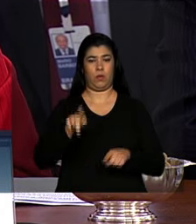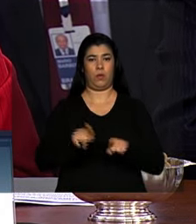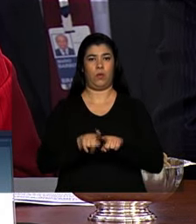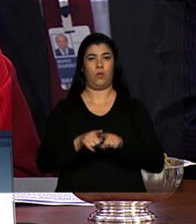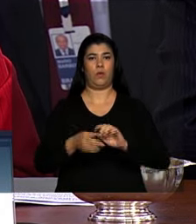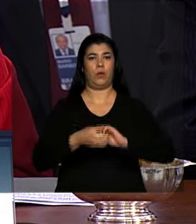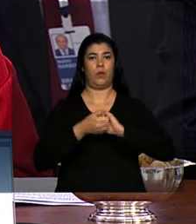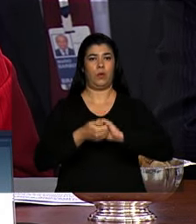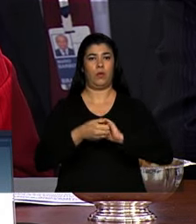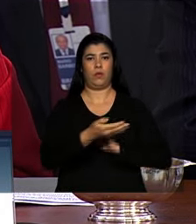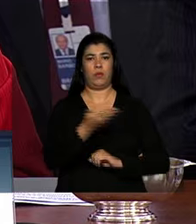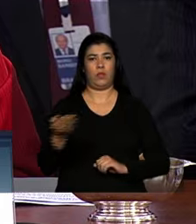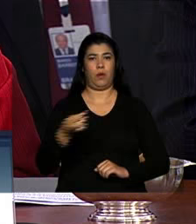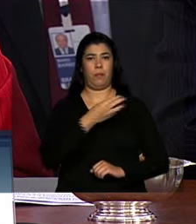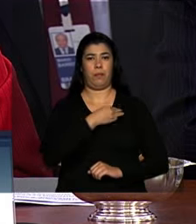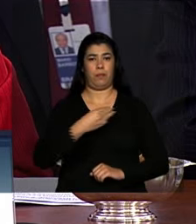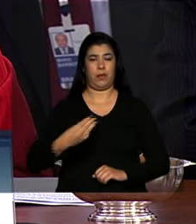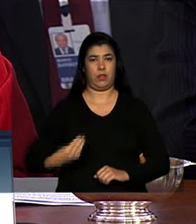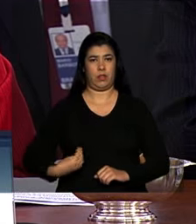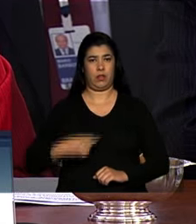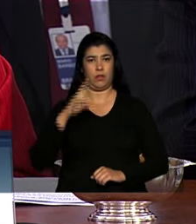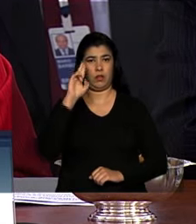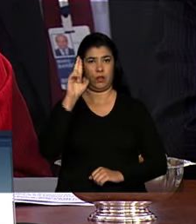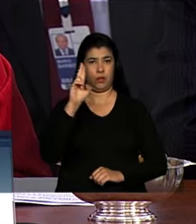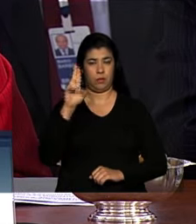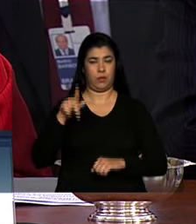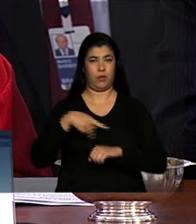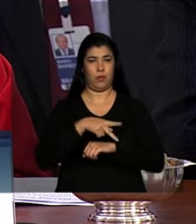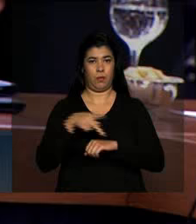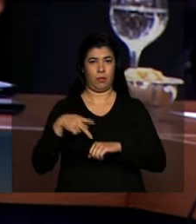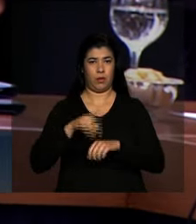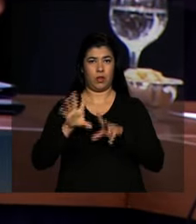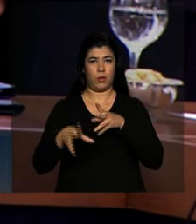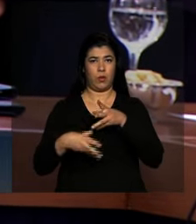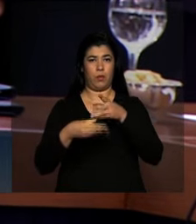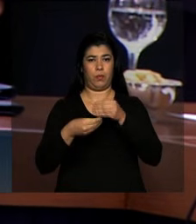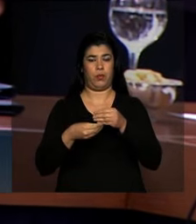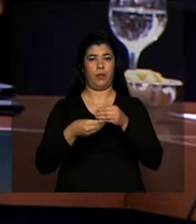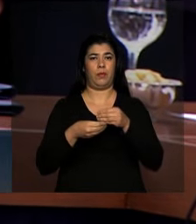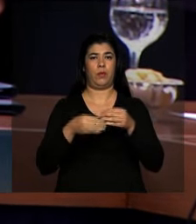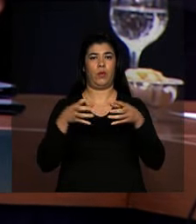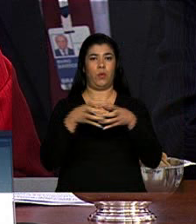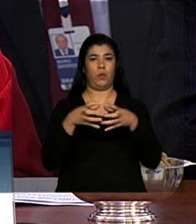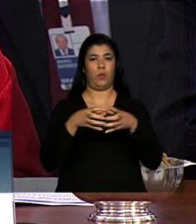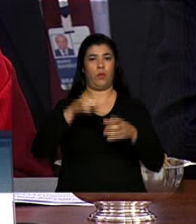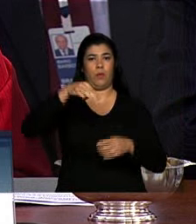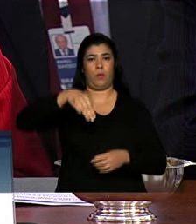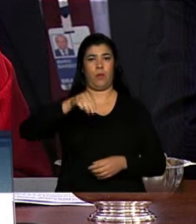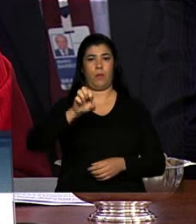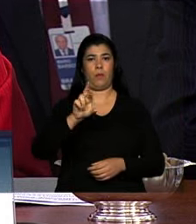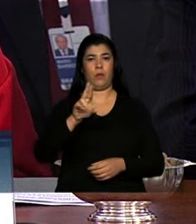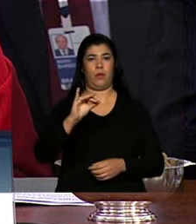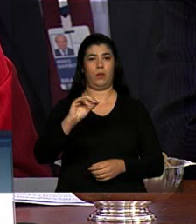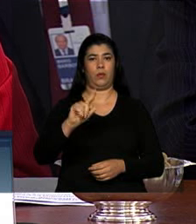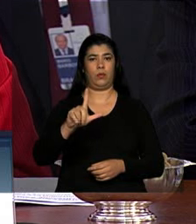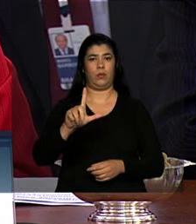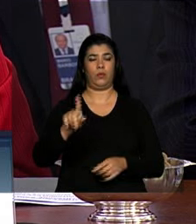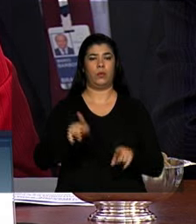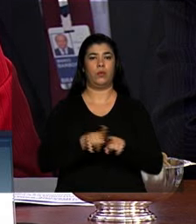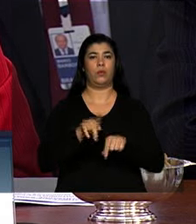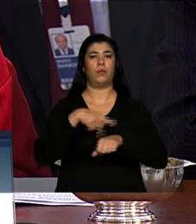de Estado e integrantes das delegações do Mercosul e dos países associados